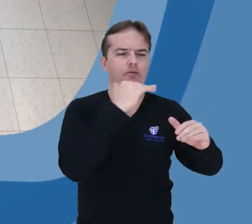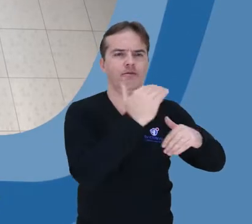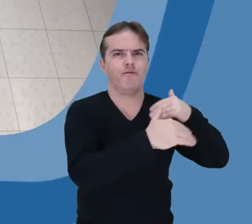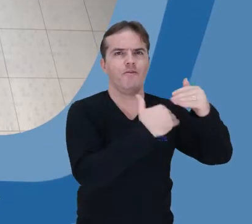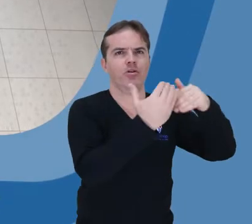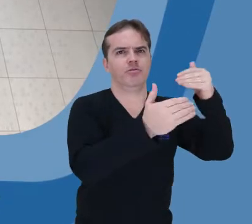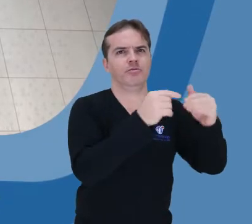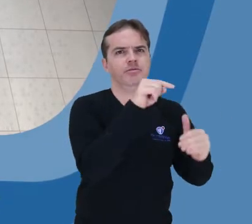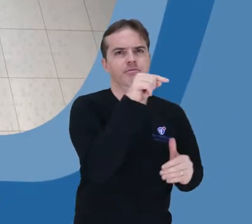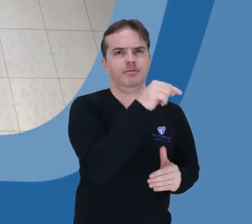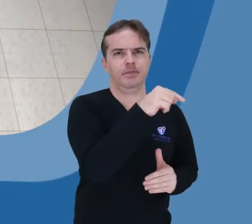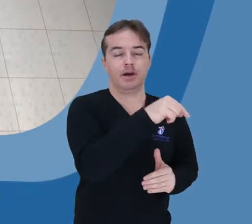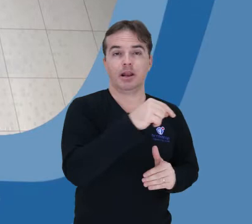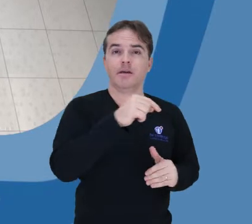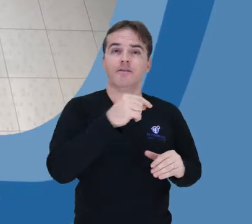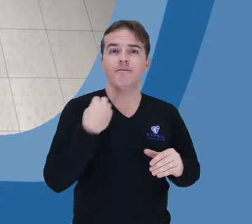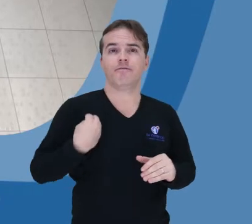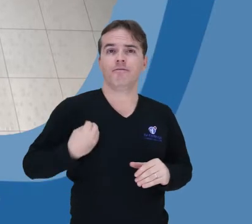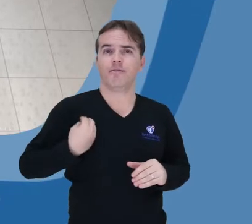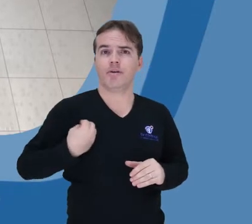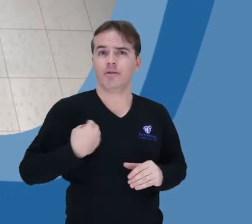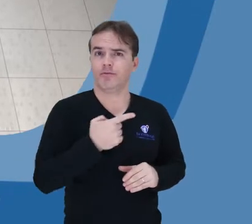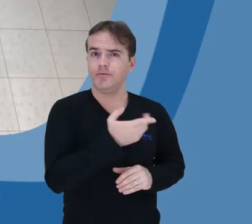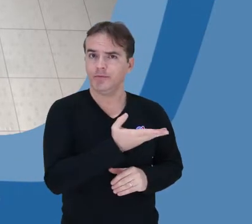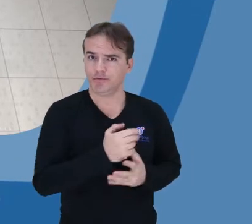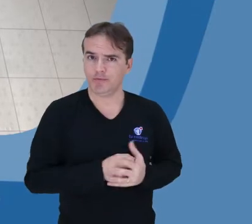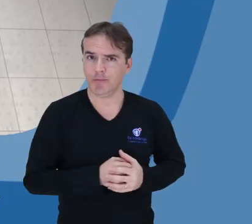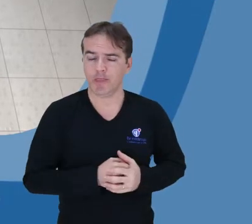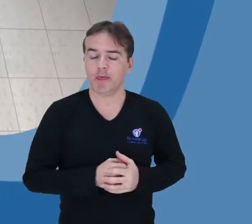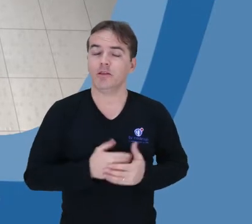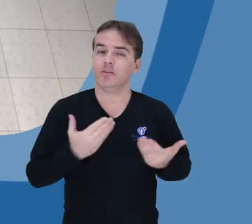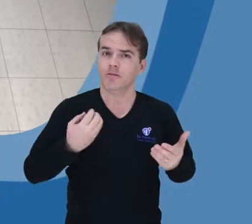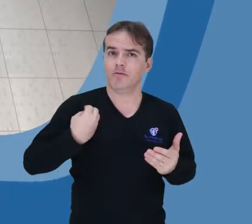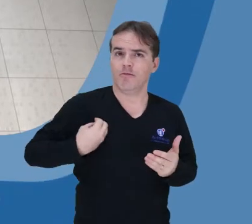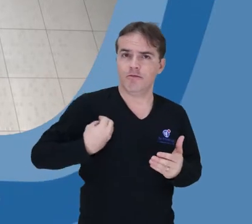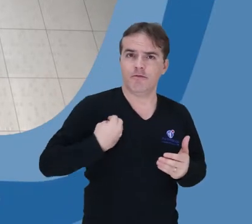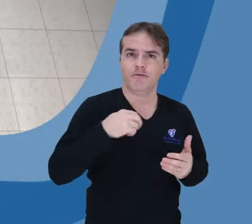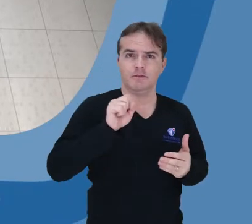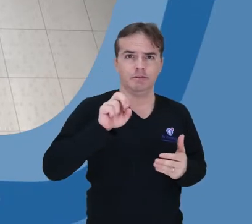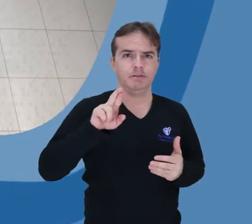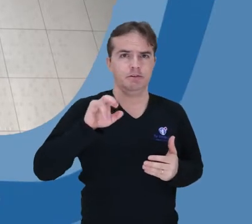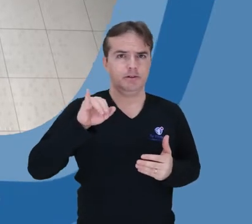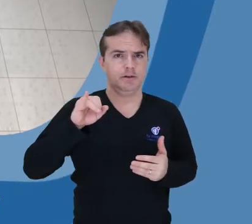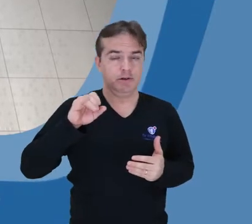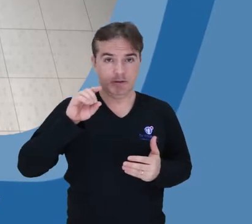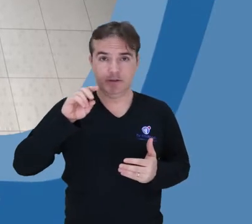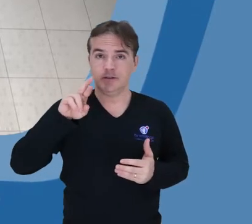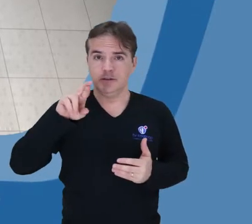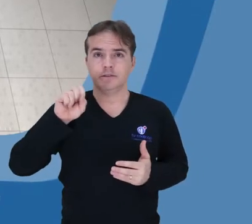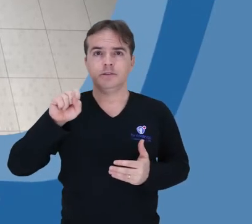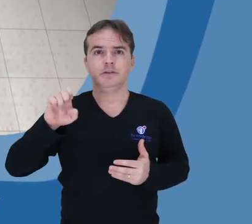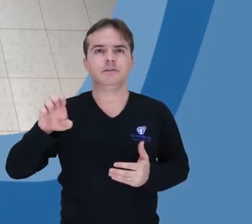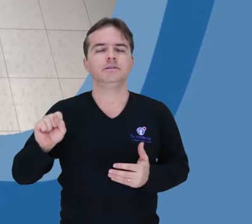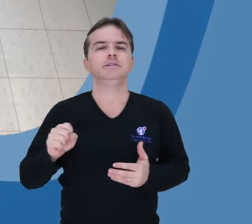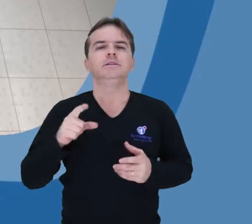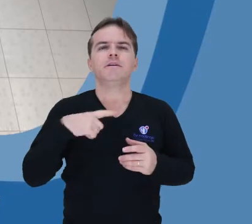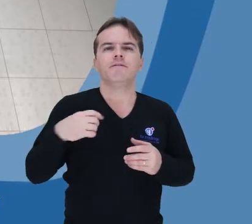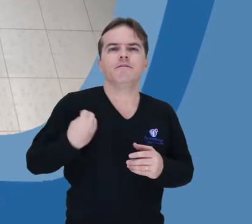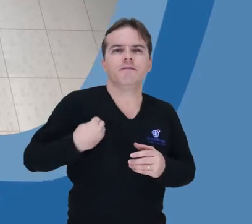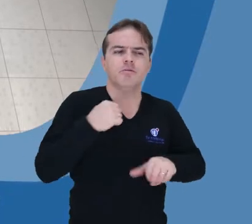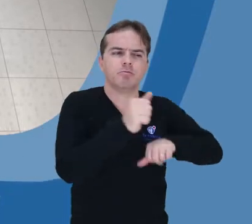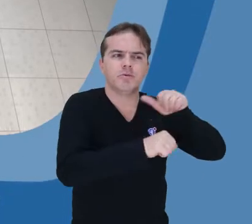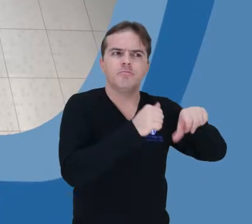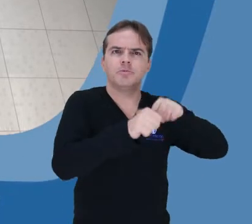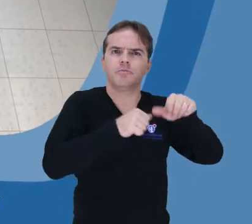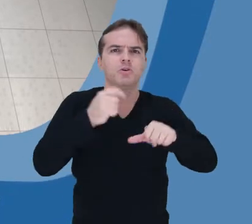evolução dos seres vivos, Os seres vivos vão passando por pressões seletivas ao longo da sua vida e o